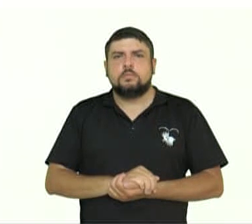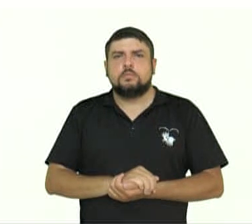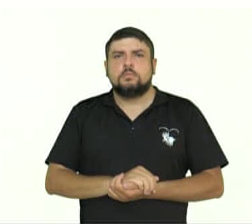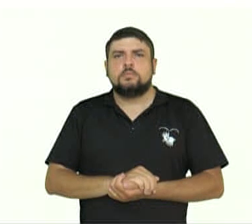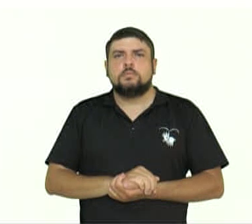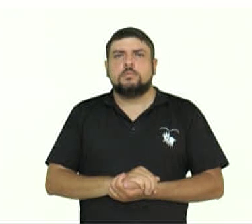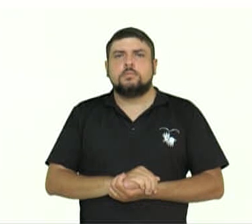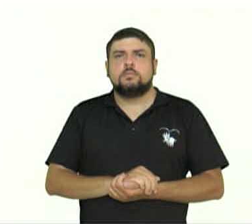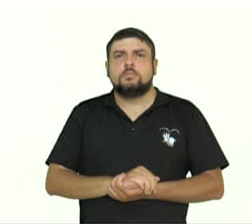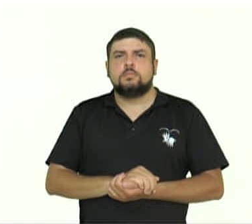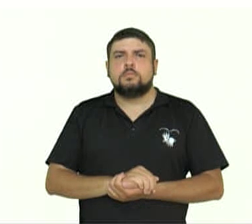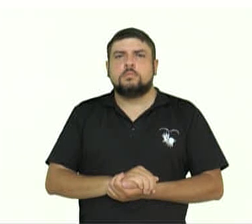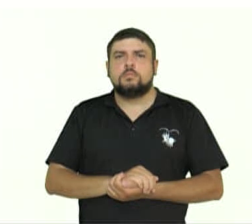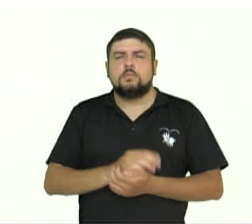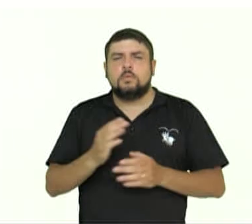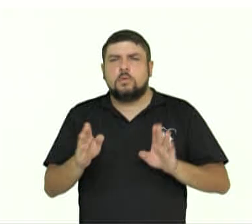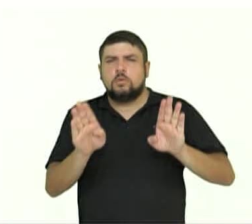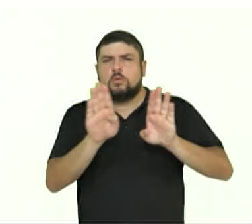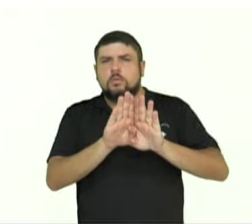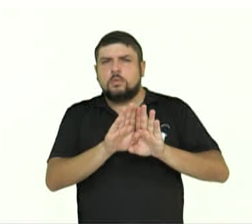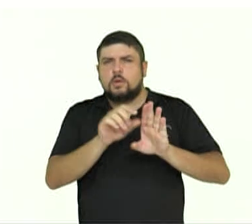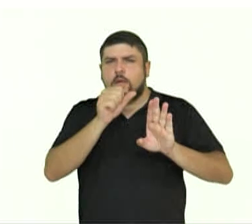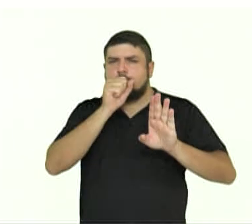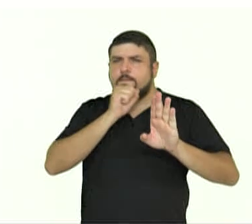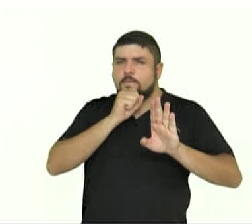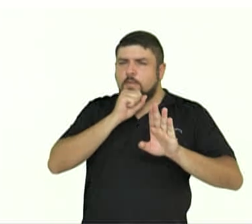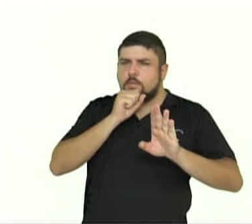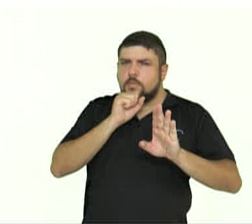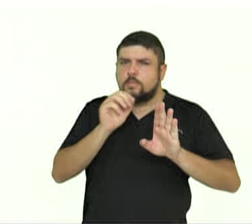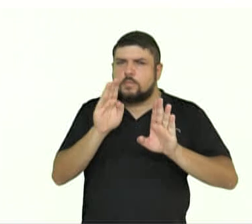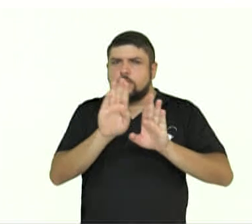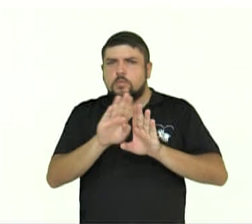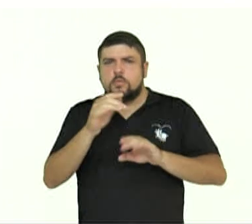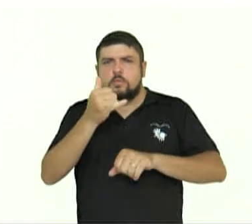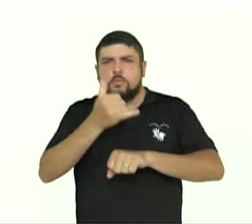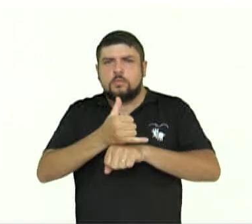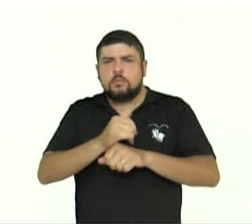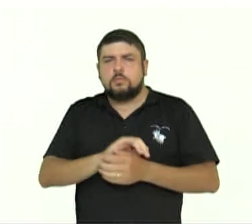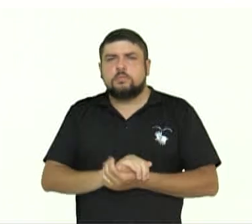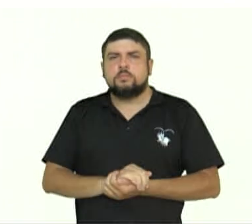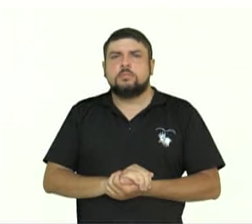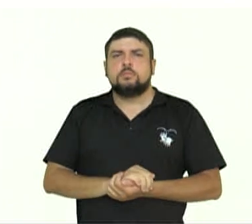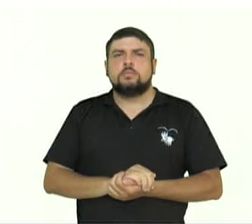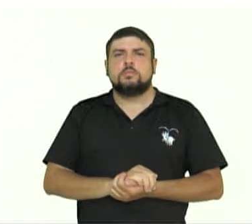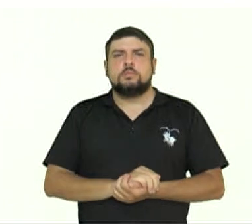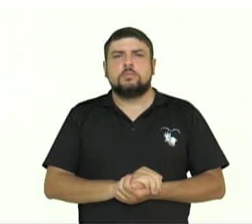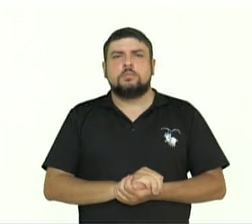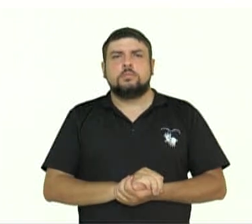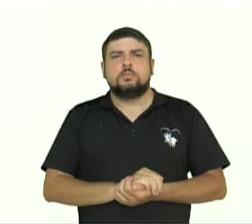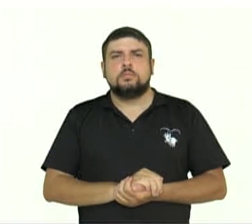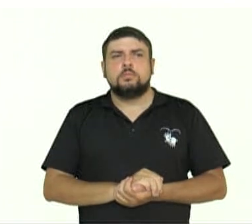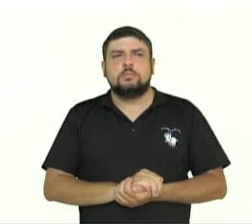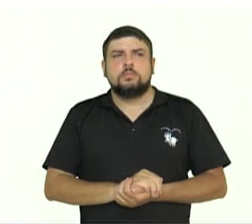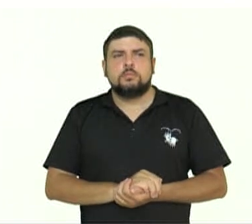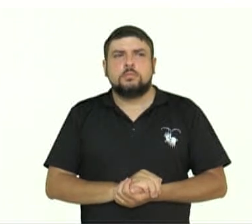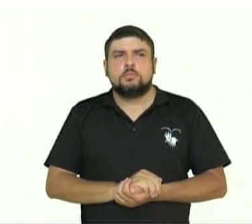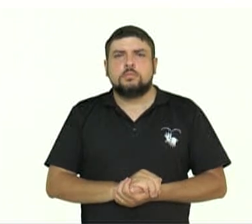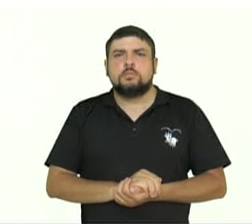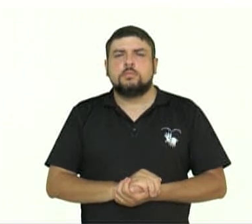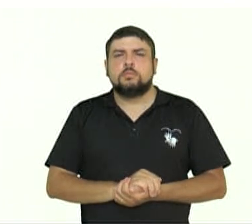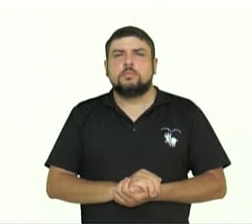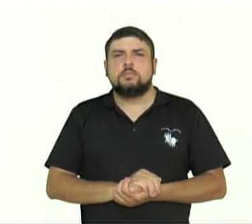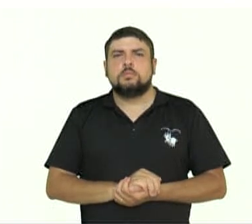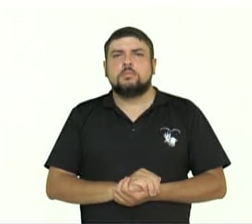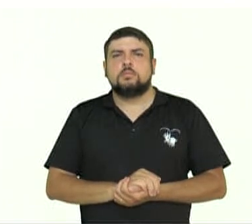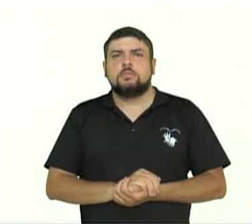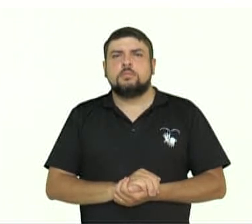Qual aí dessas palavras é o adjetivo da frase? Vieja puerta o hierro. Vieja. Bien,